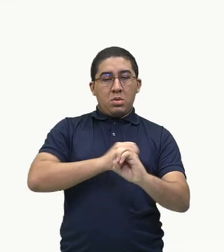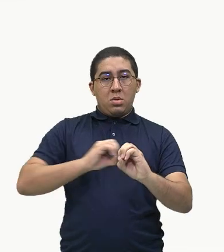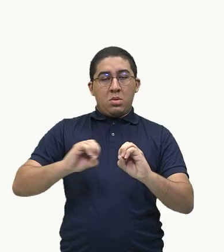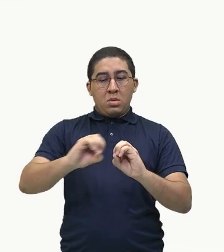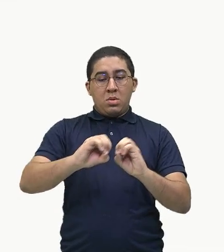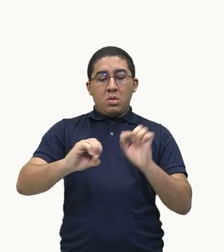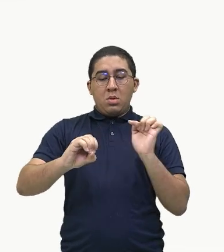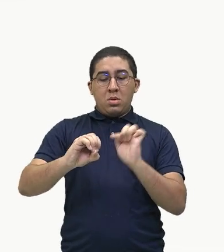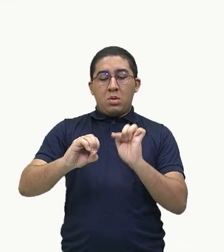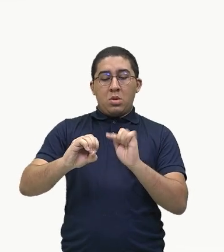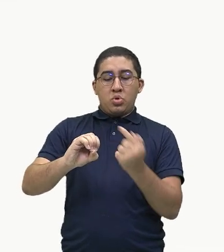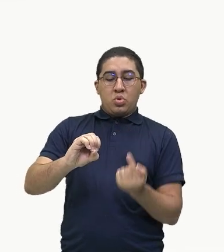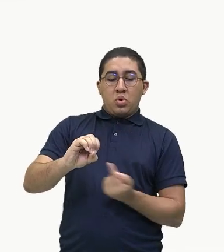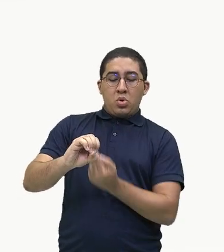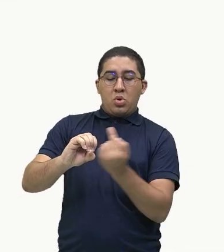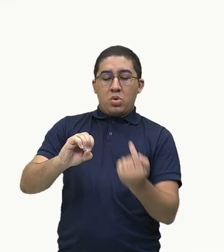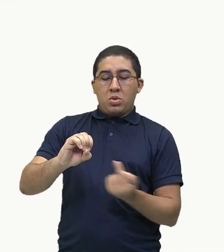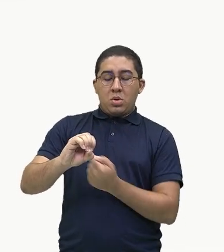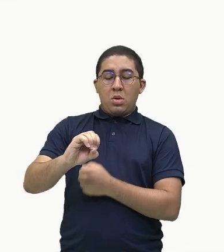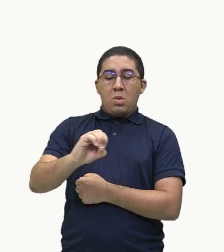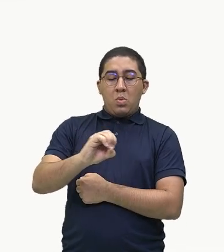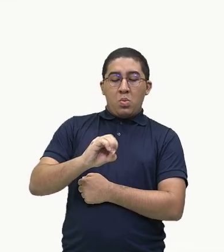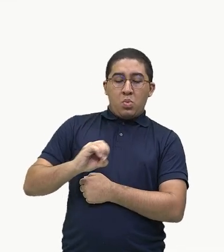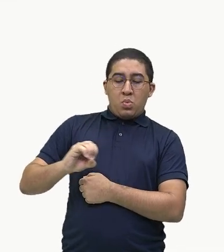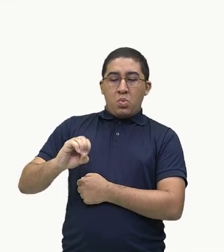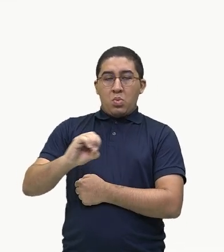mesma. Então, nós temos aí